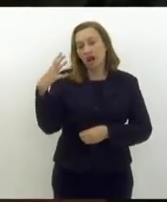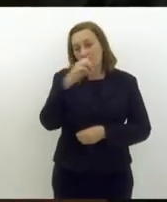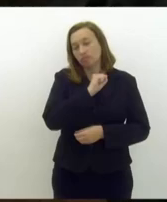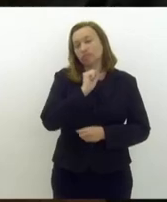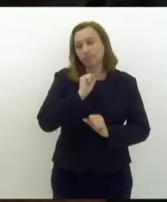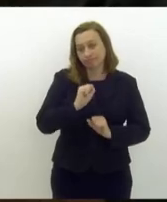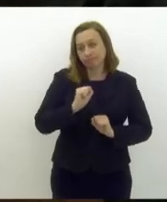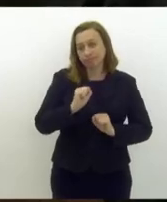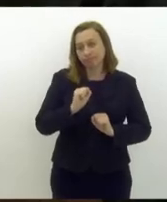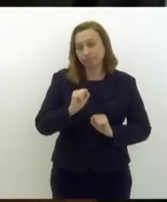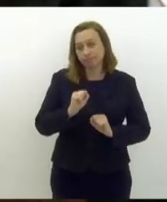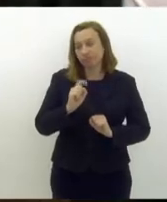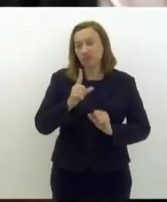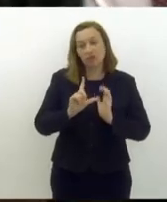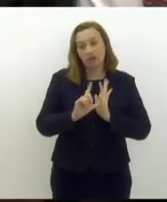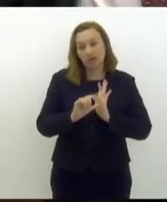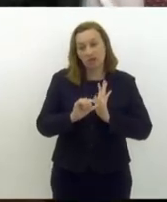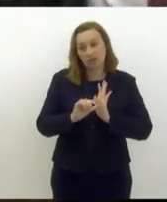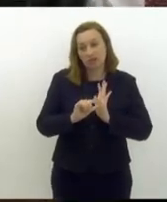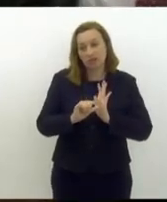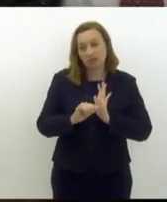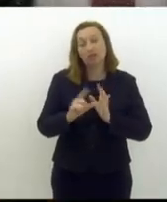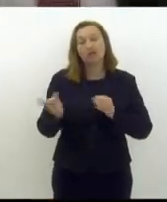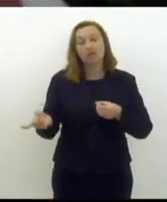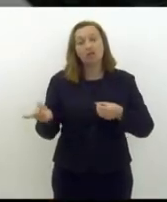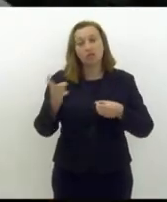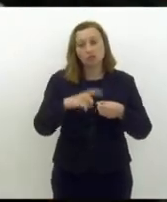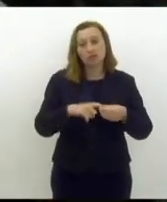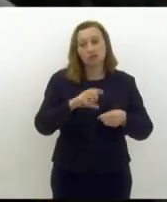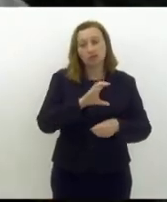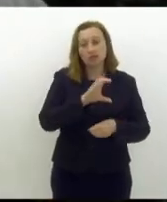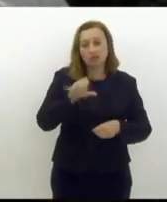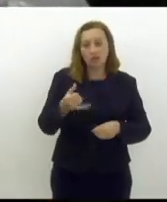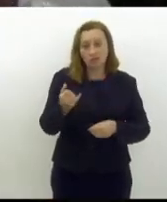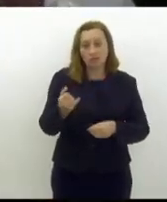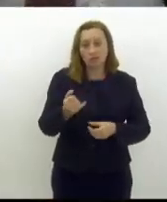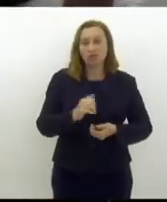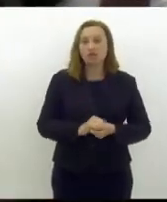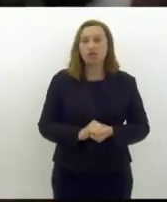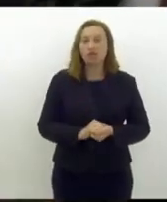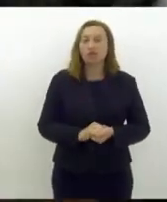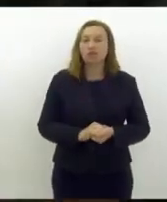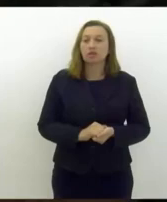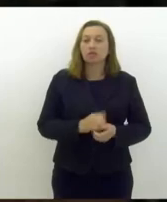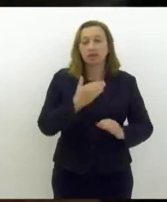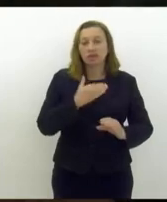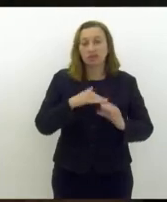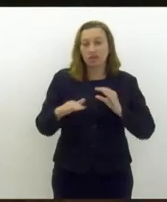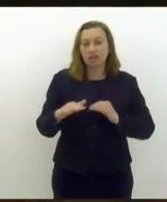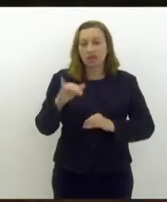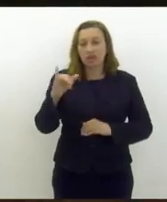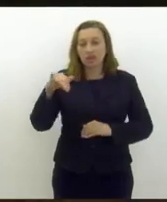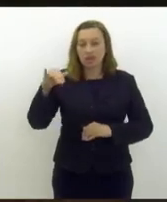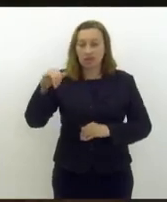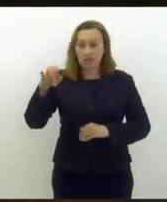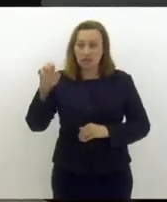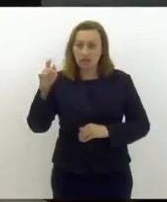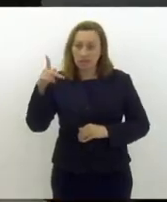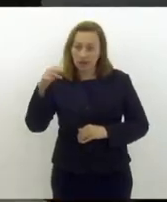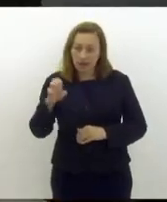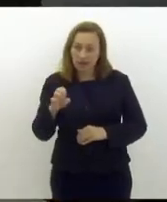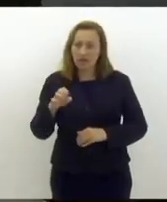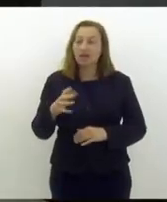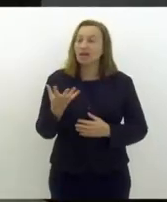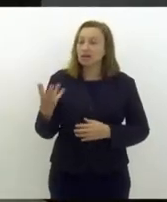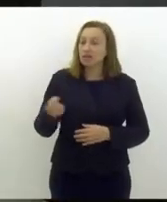para que não atrase então é voltar a ccj para que seja baixado inteligência ao inepacto a